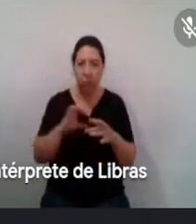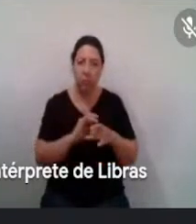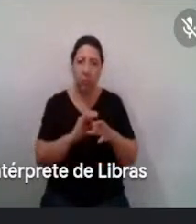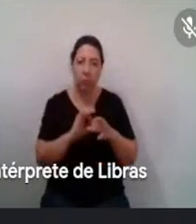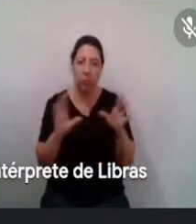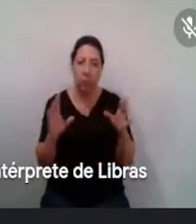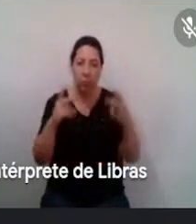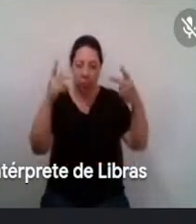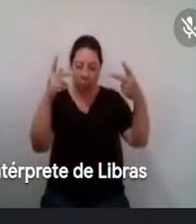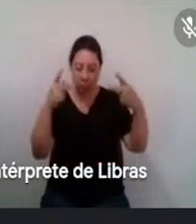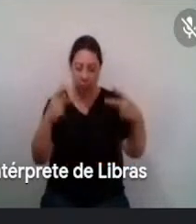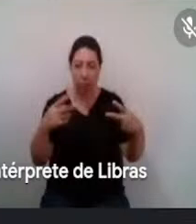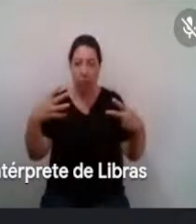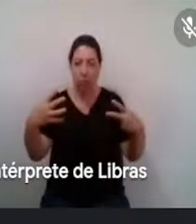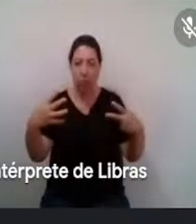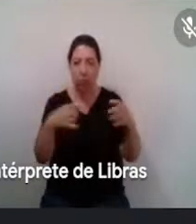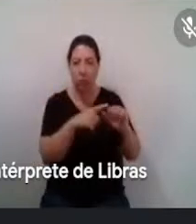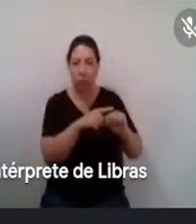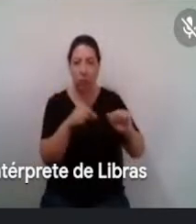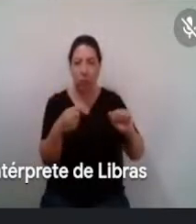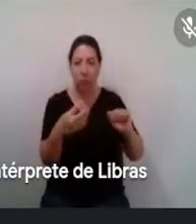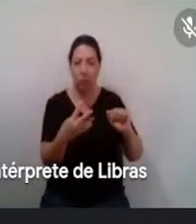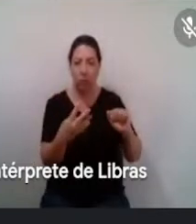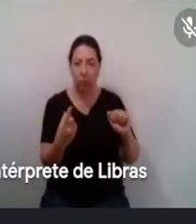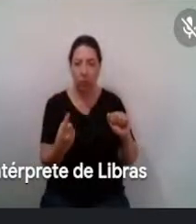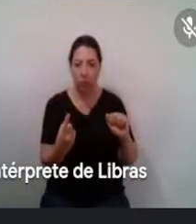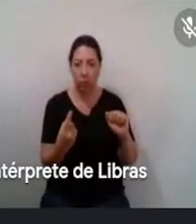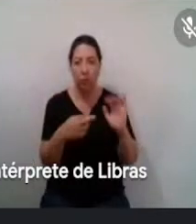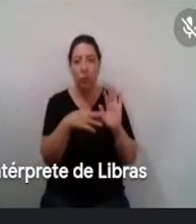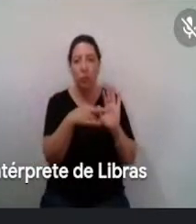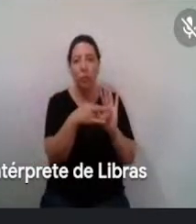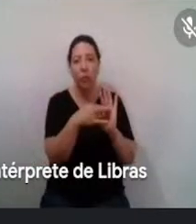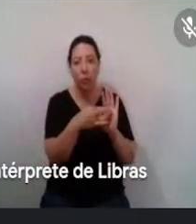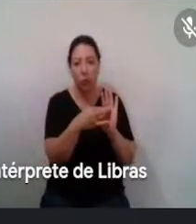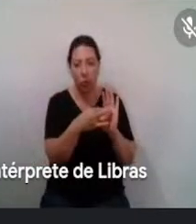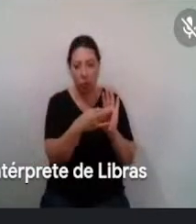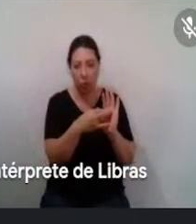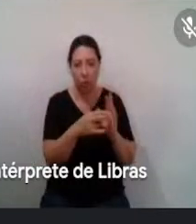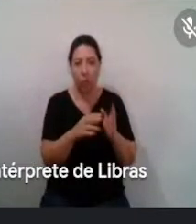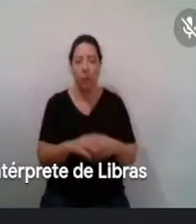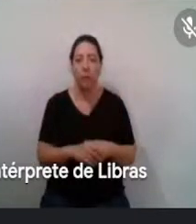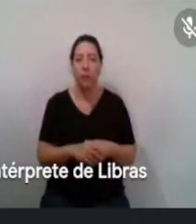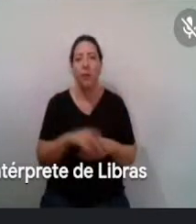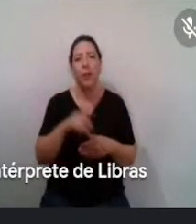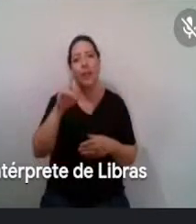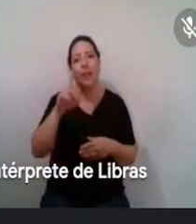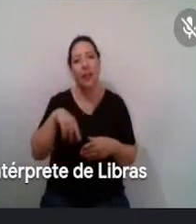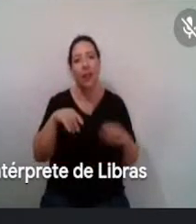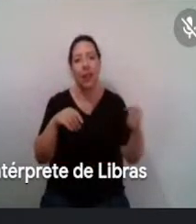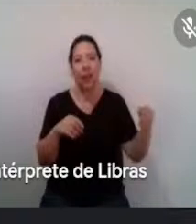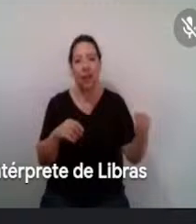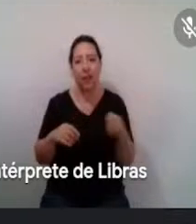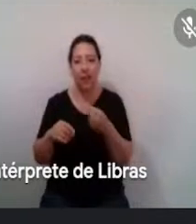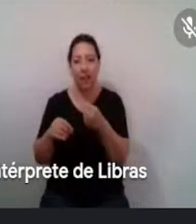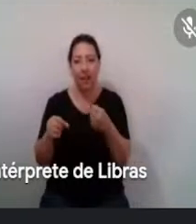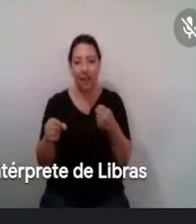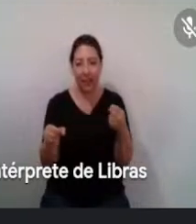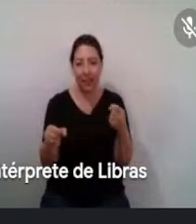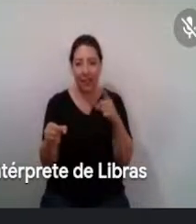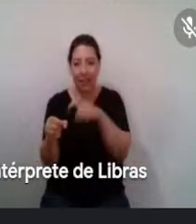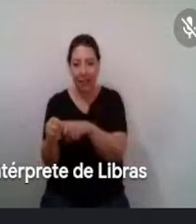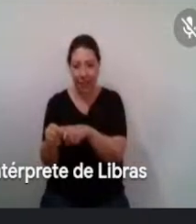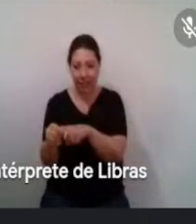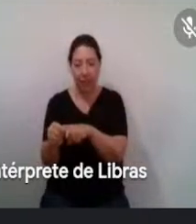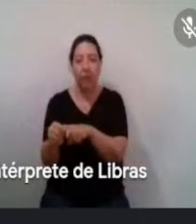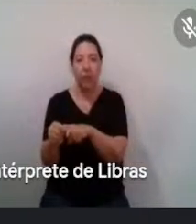do artigo 41 do nosso regimento interno. A questão de pleito de devolução, que fica para revogar o ato em face